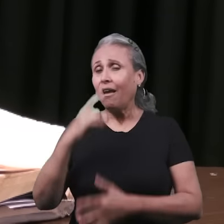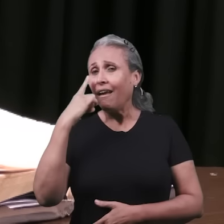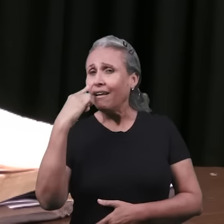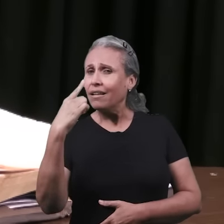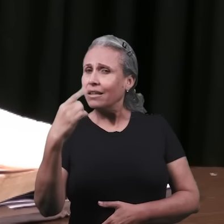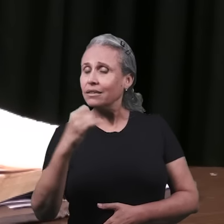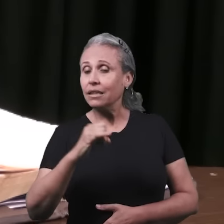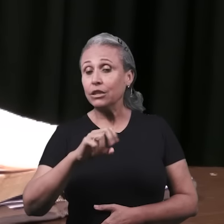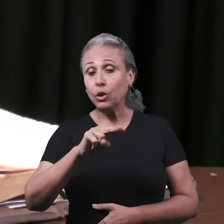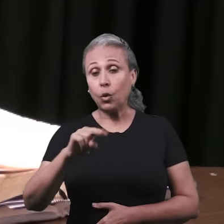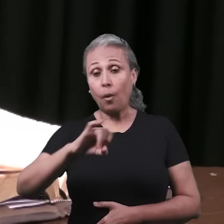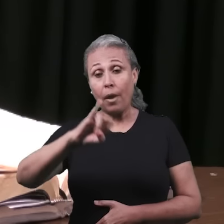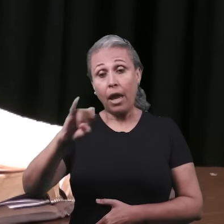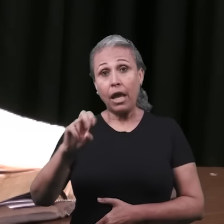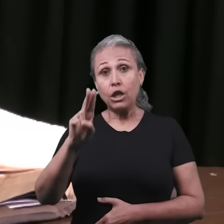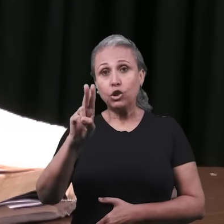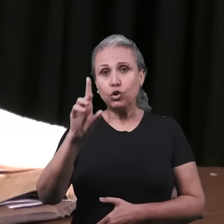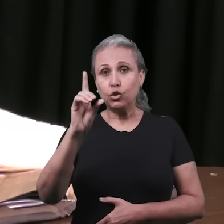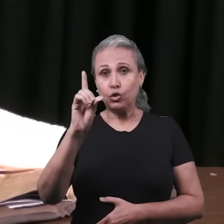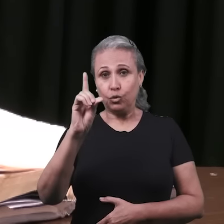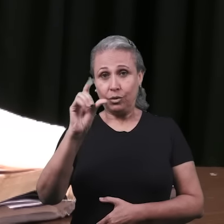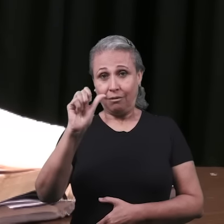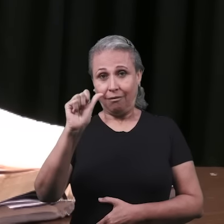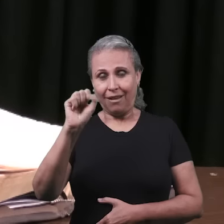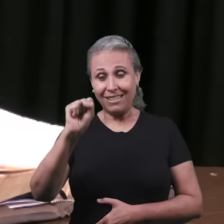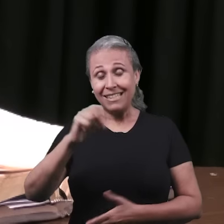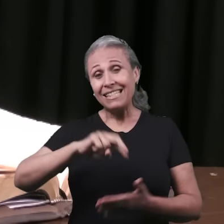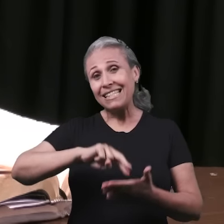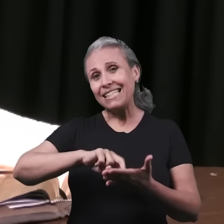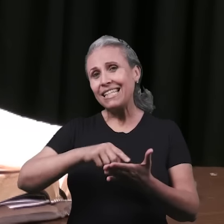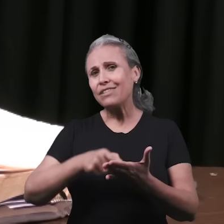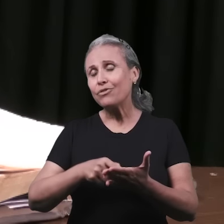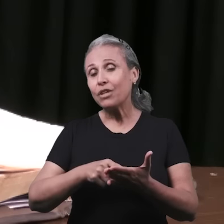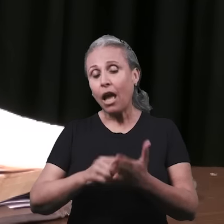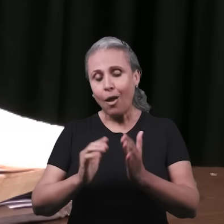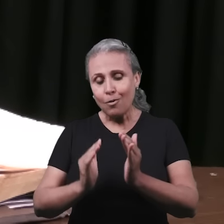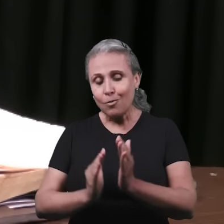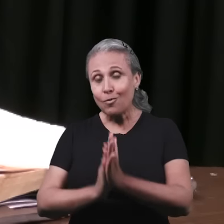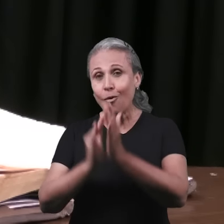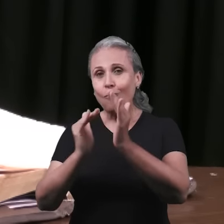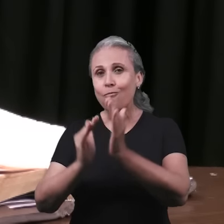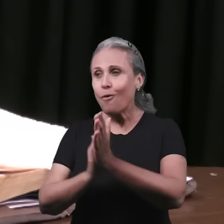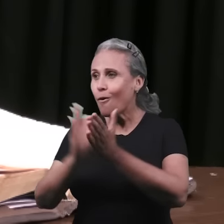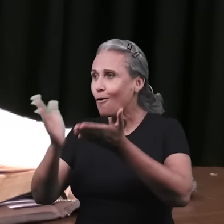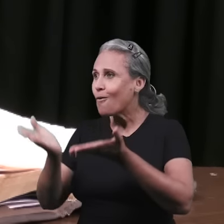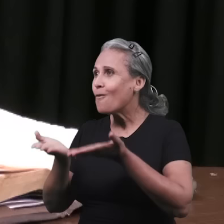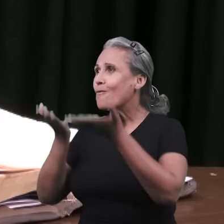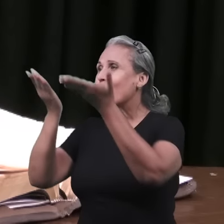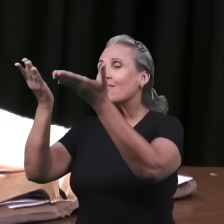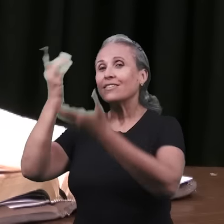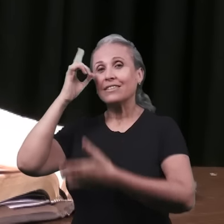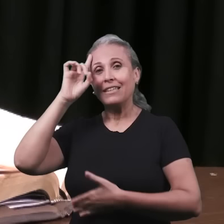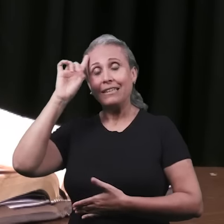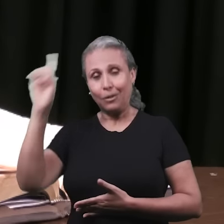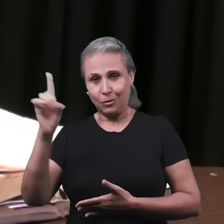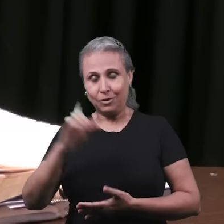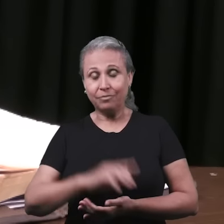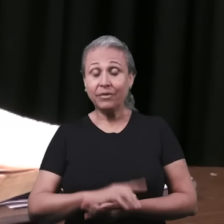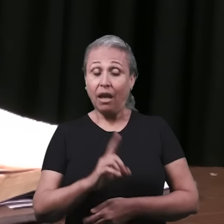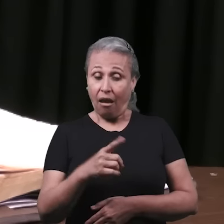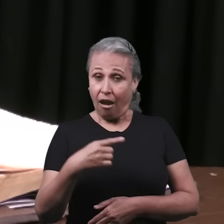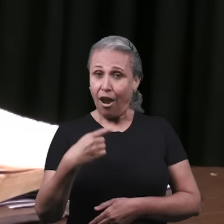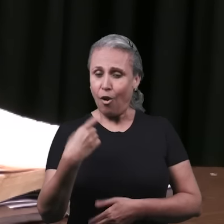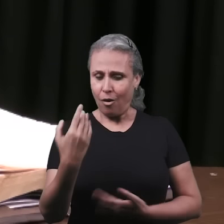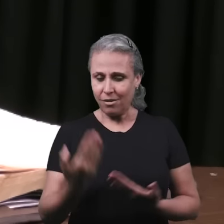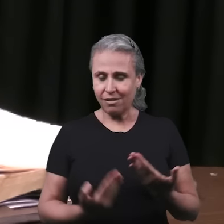nome Judas significa louvor a Deus. E nós sabemos que o homem, ele foi criado por